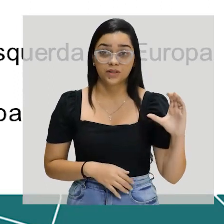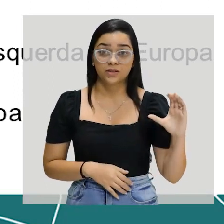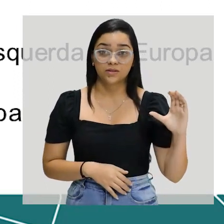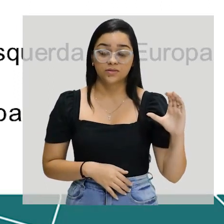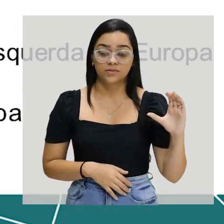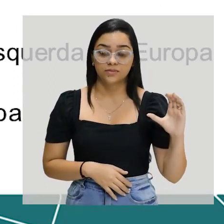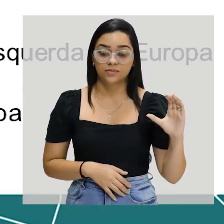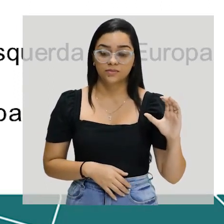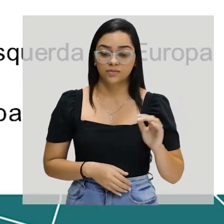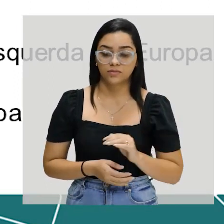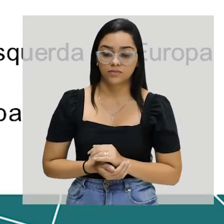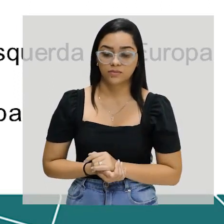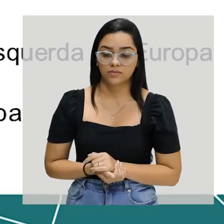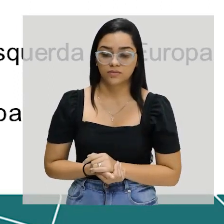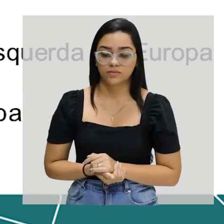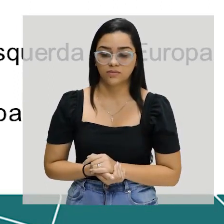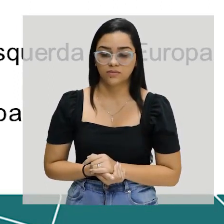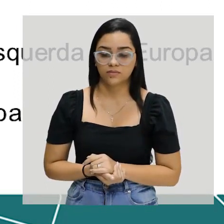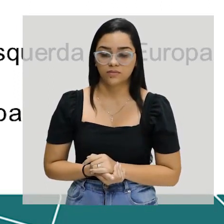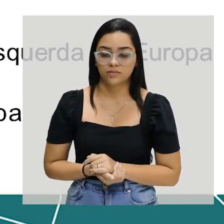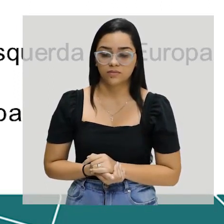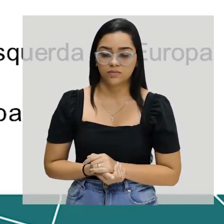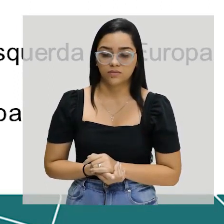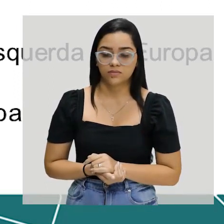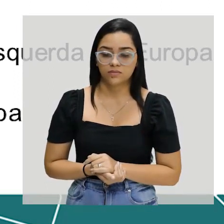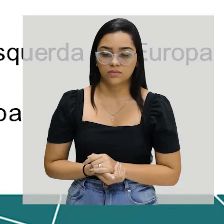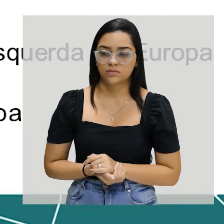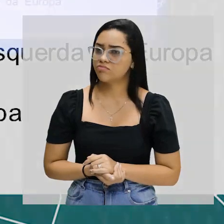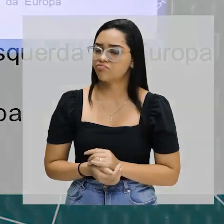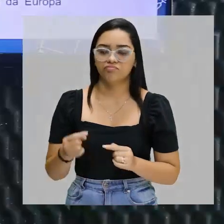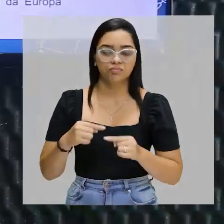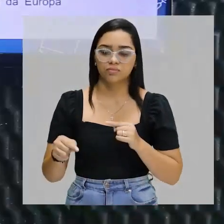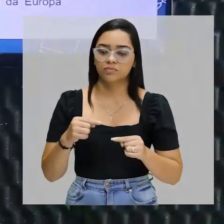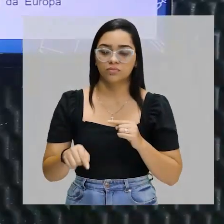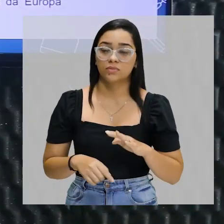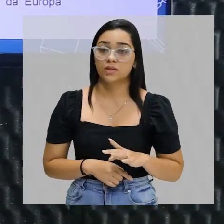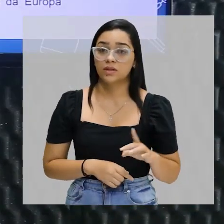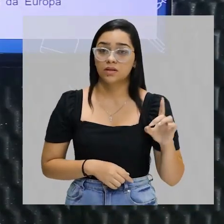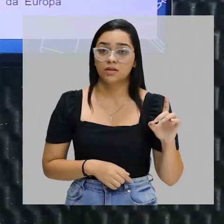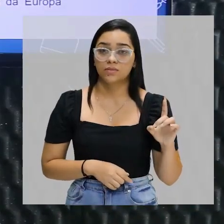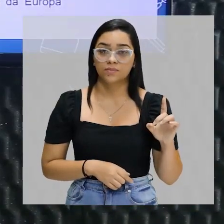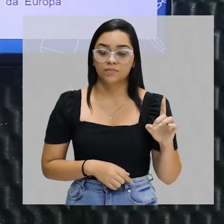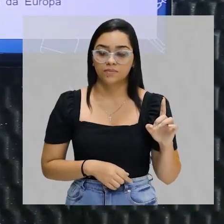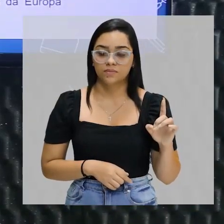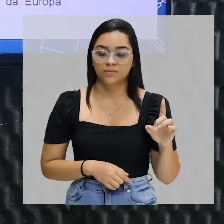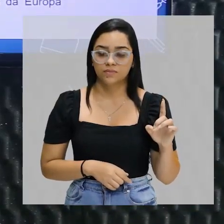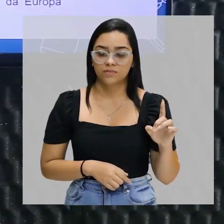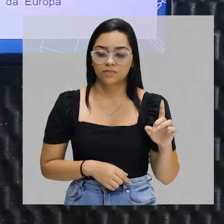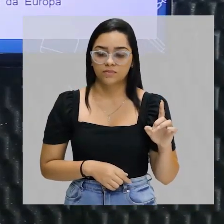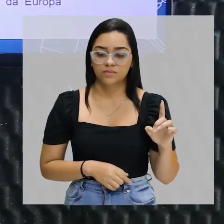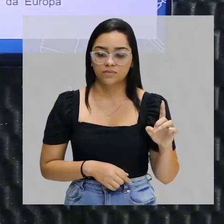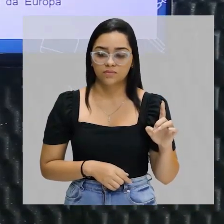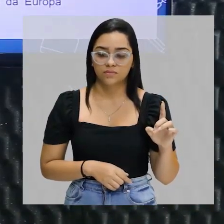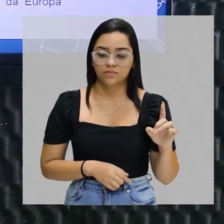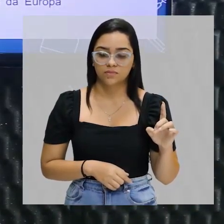o envio de espiões para executar as lideranças de esquerda da Europa Ocidental também não e a letra d a imposição de embarques para